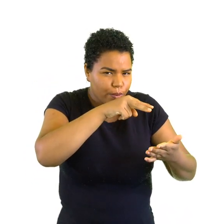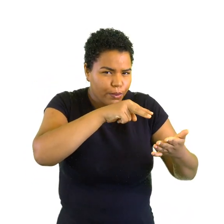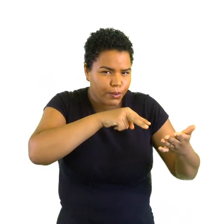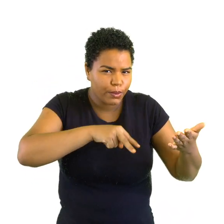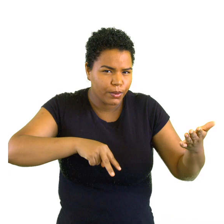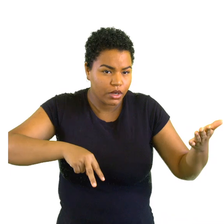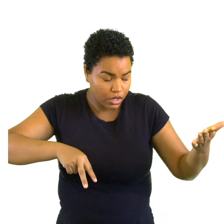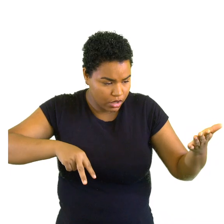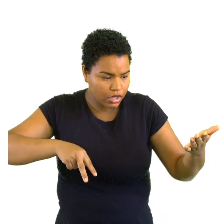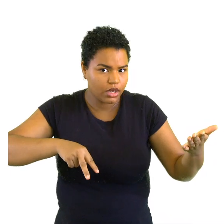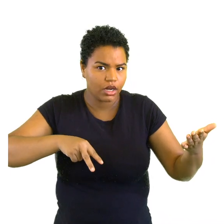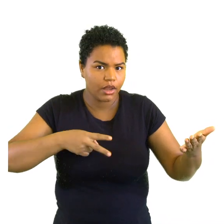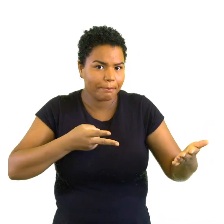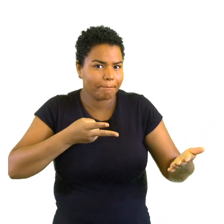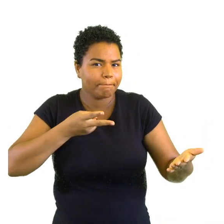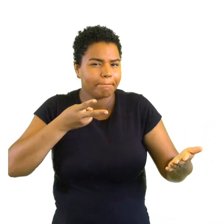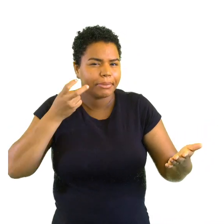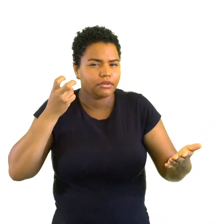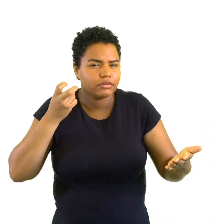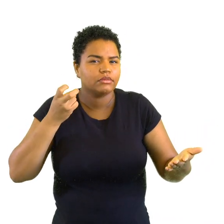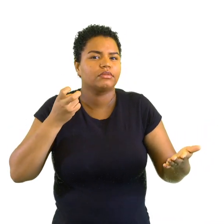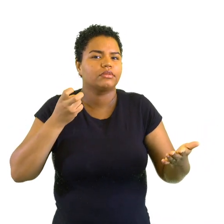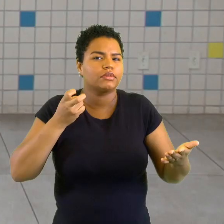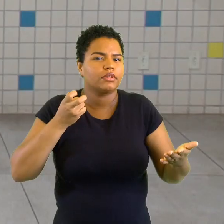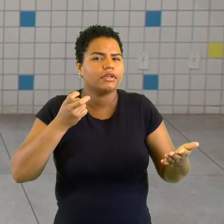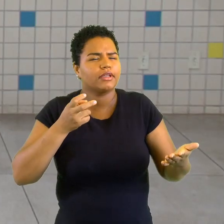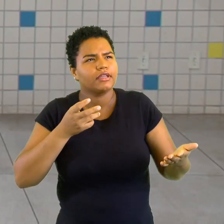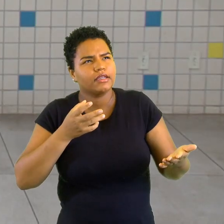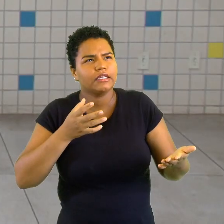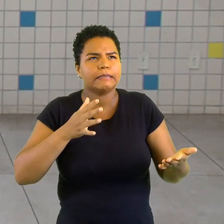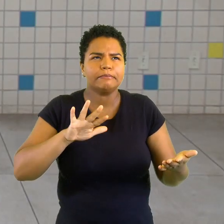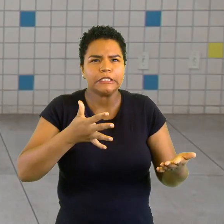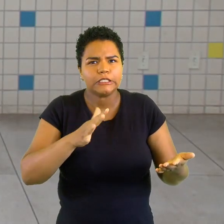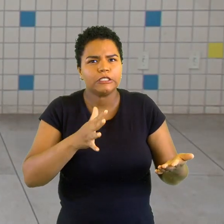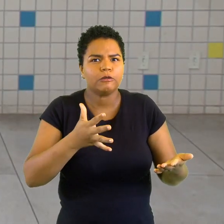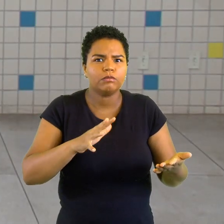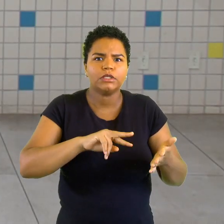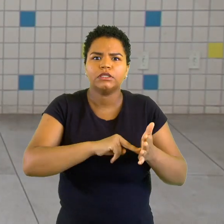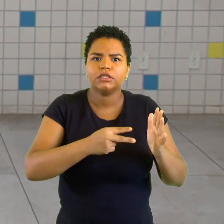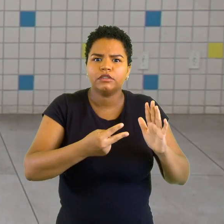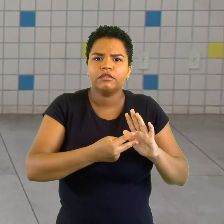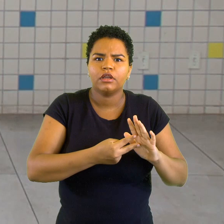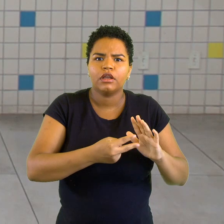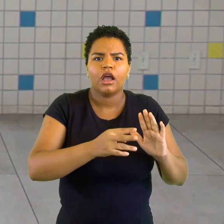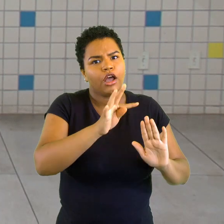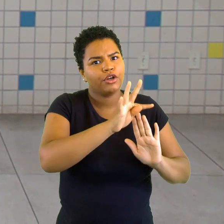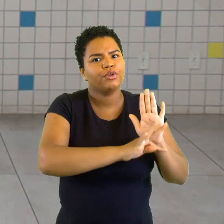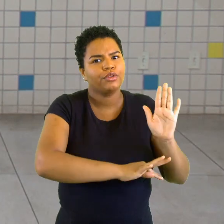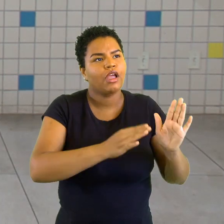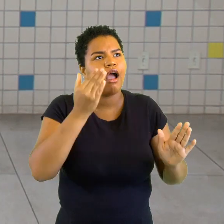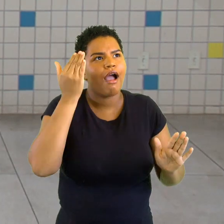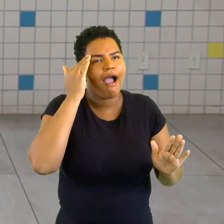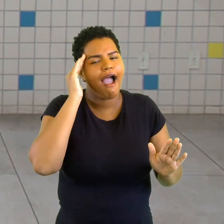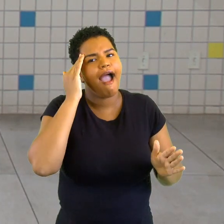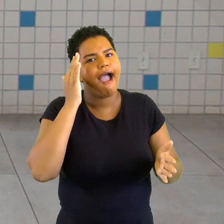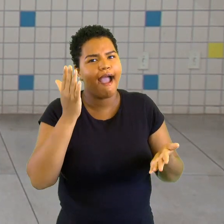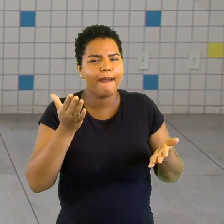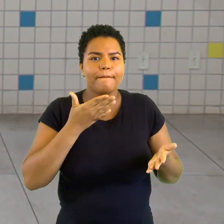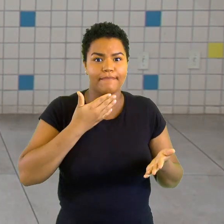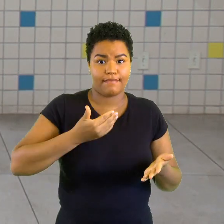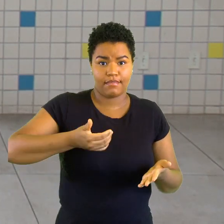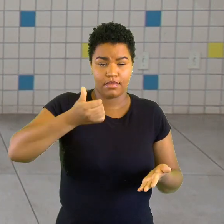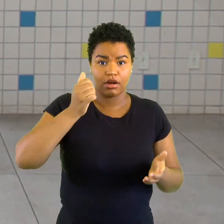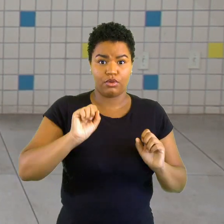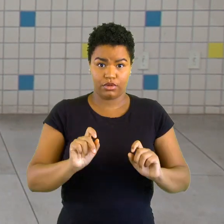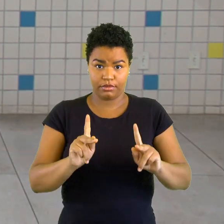todo, identificar qual seria o seu possível significado e o meu texto fazer sentido. Alright? Então,